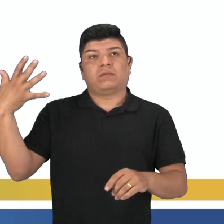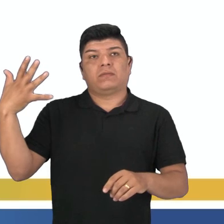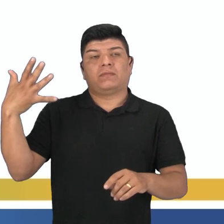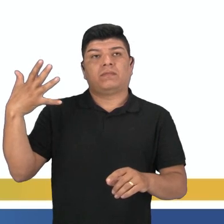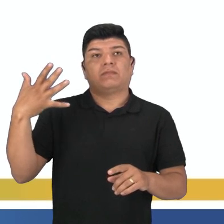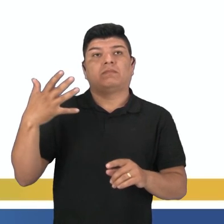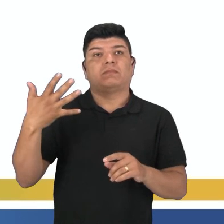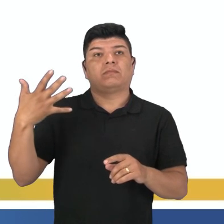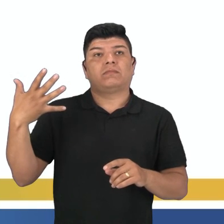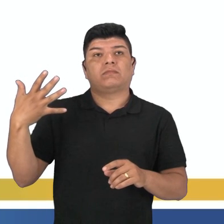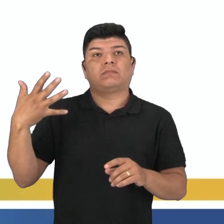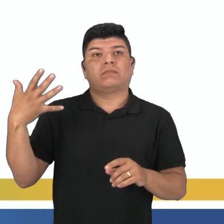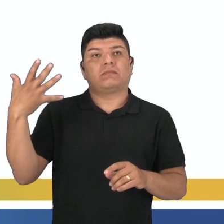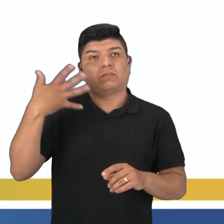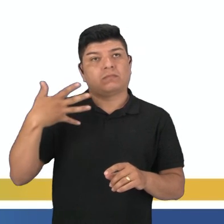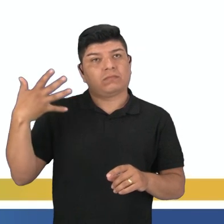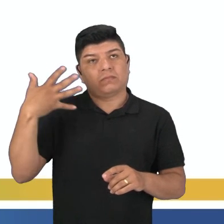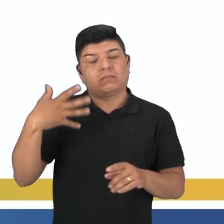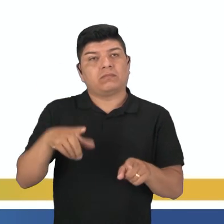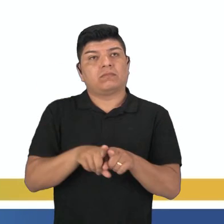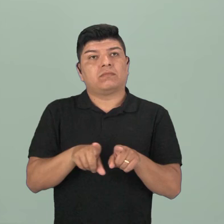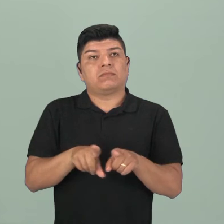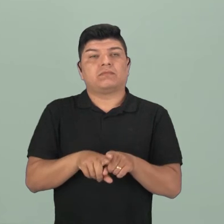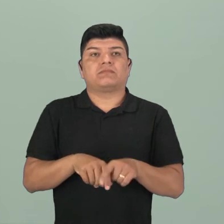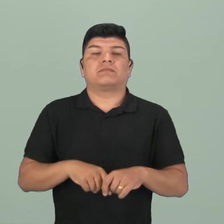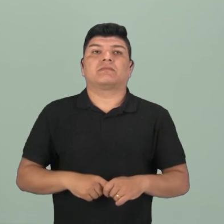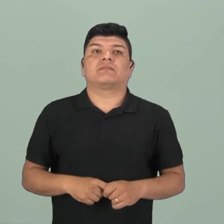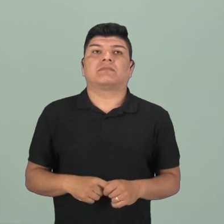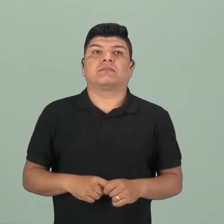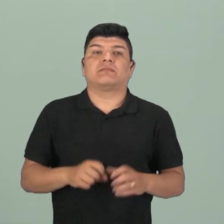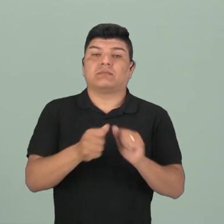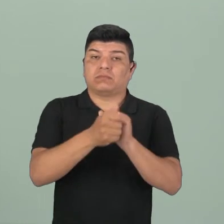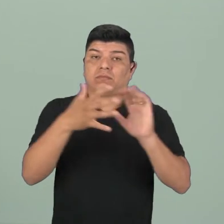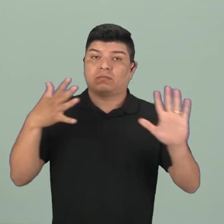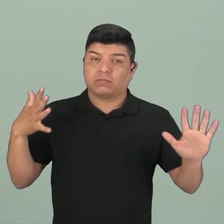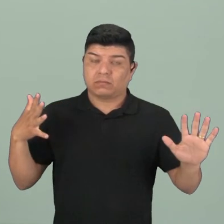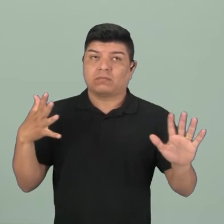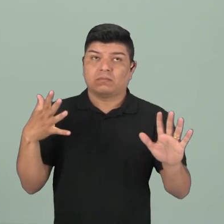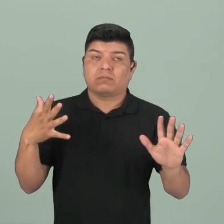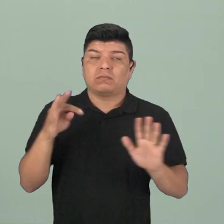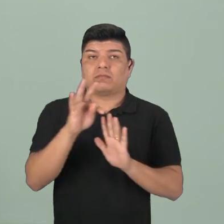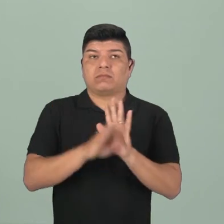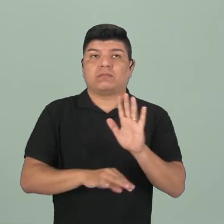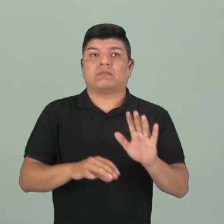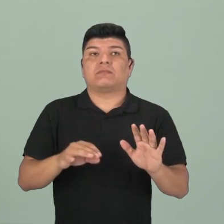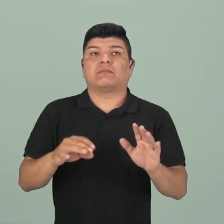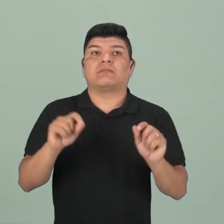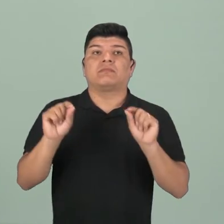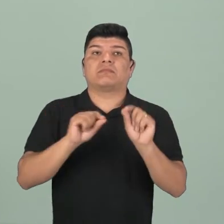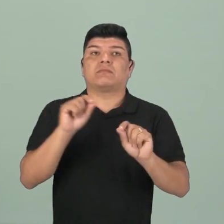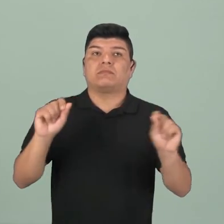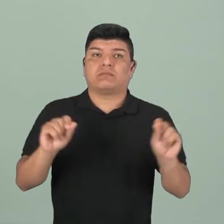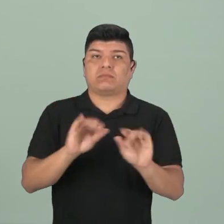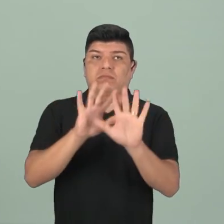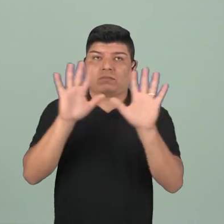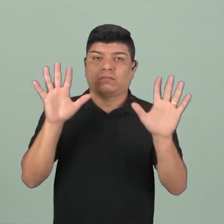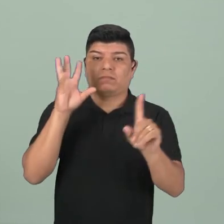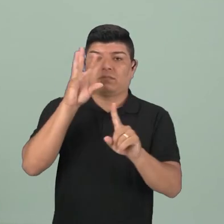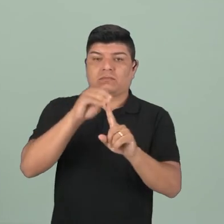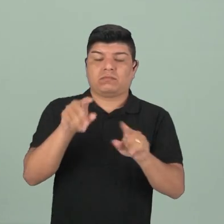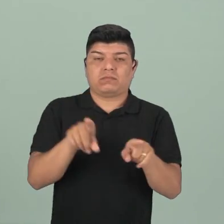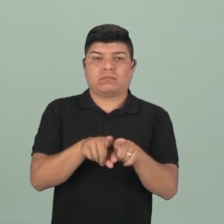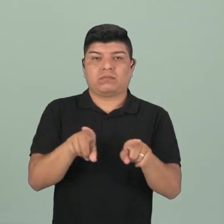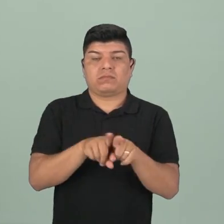imaginação e criatividade. Clareza e objetividade, né, galera? Isso é o que prevalece no texto informativo, né? Tem que ser claro, tem que ser objetivo,